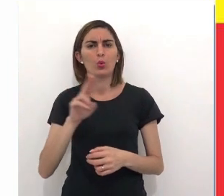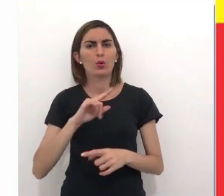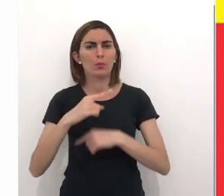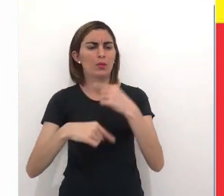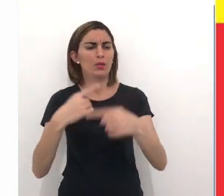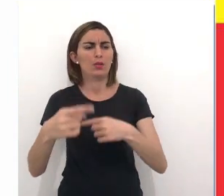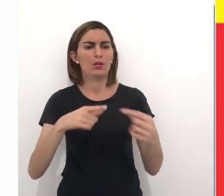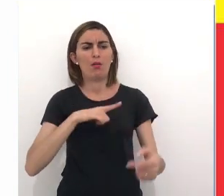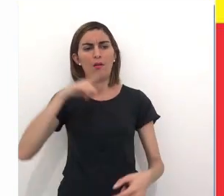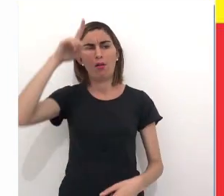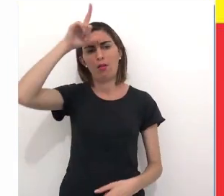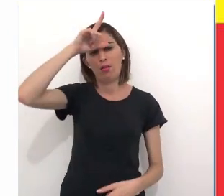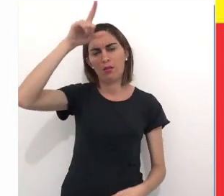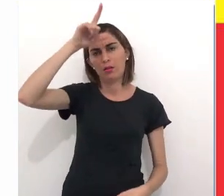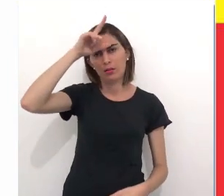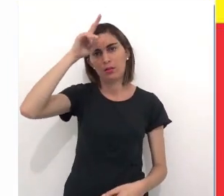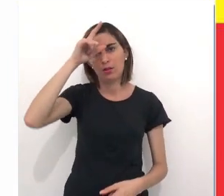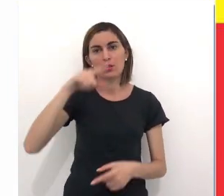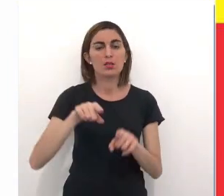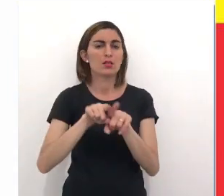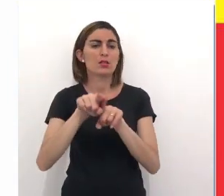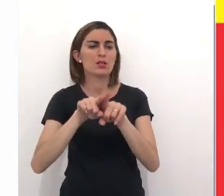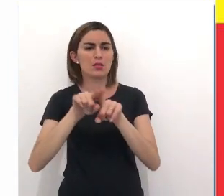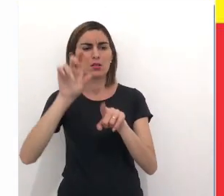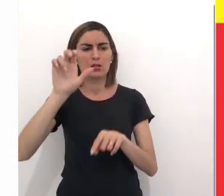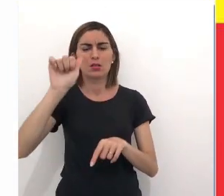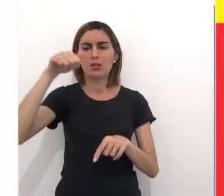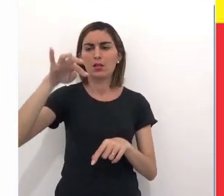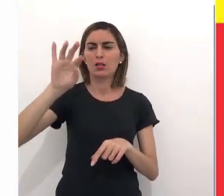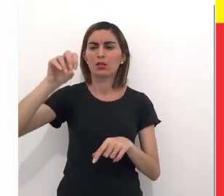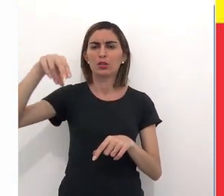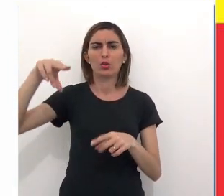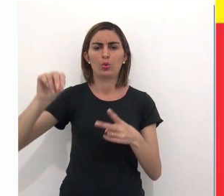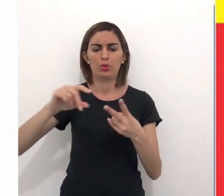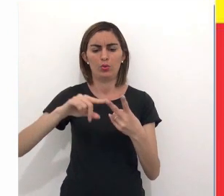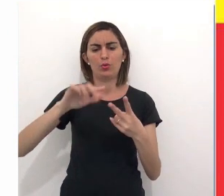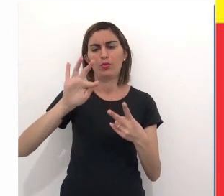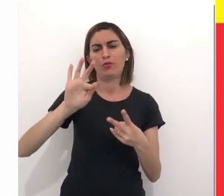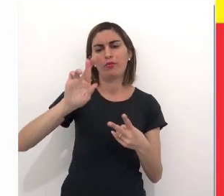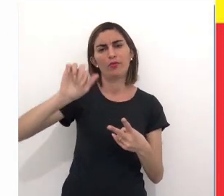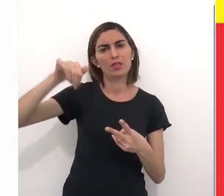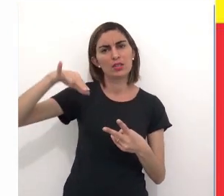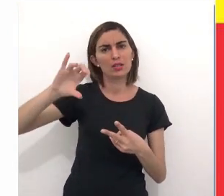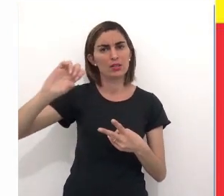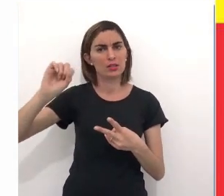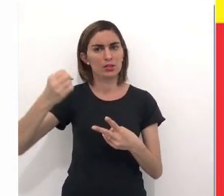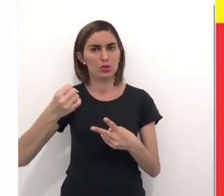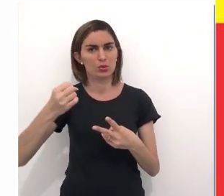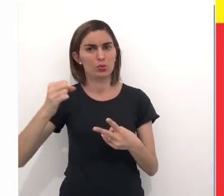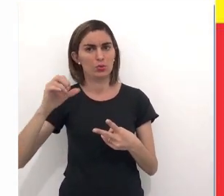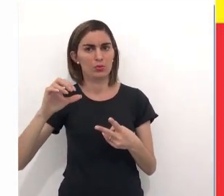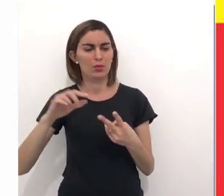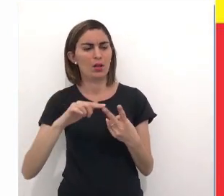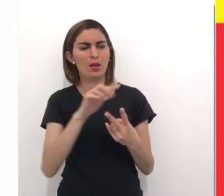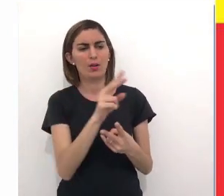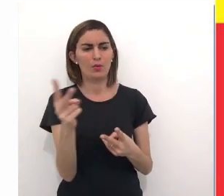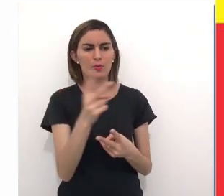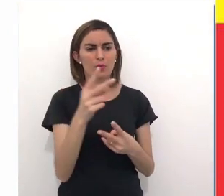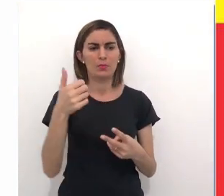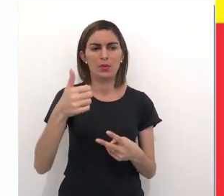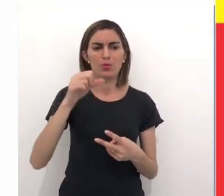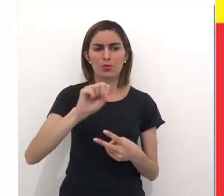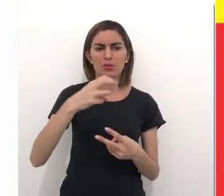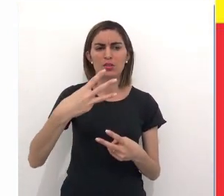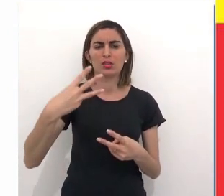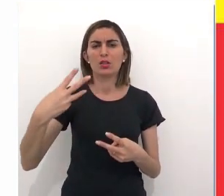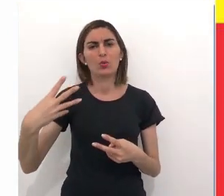carneiradas eram nome decorrente de seus líderes, os irmãos Antônio e Francisco Carneiro. Ocorreram